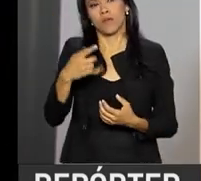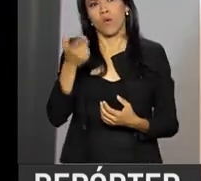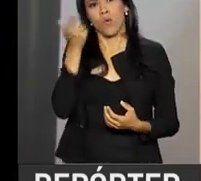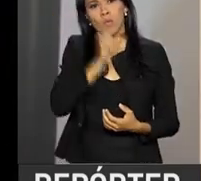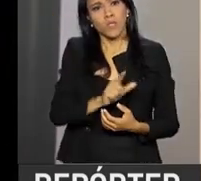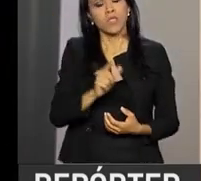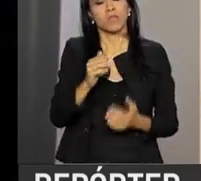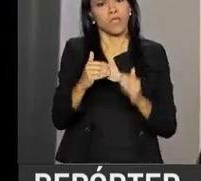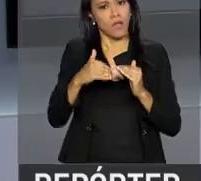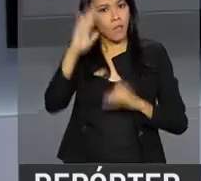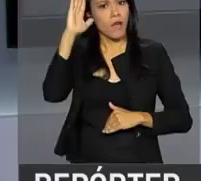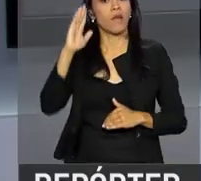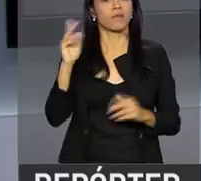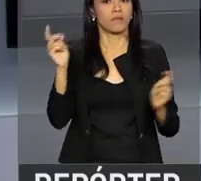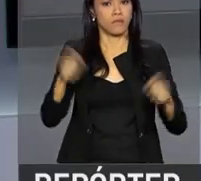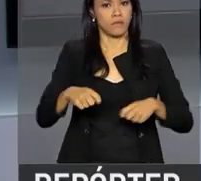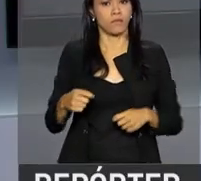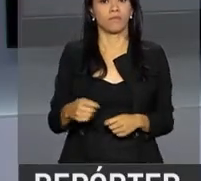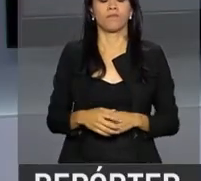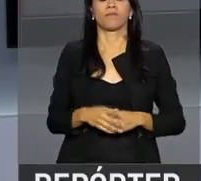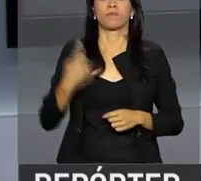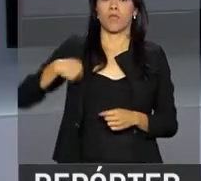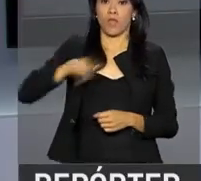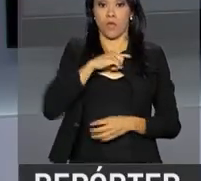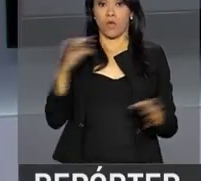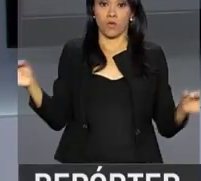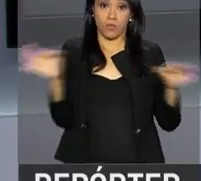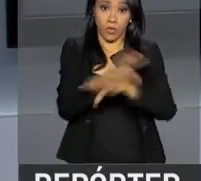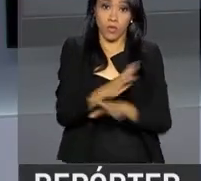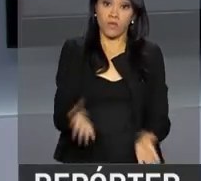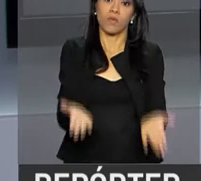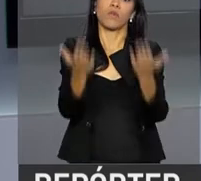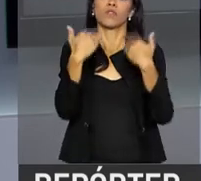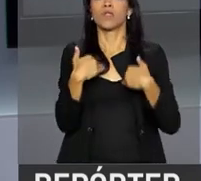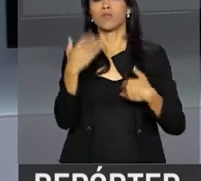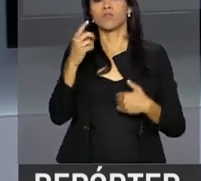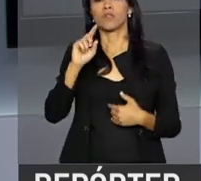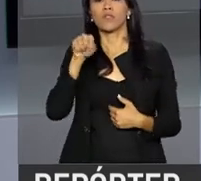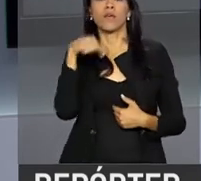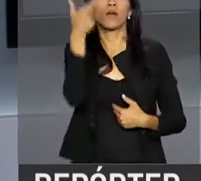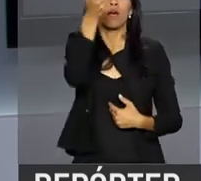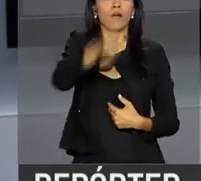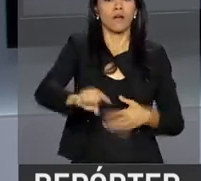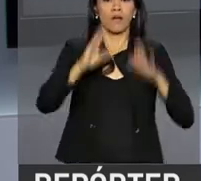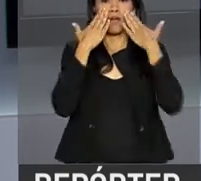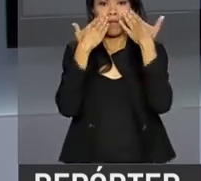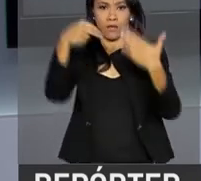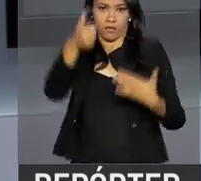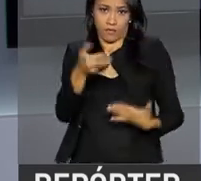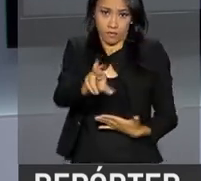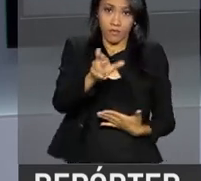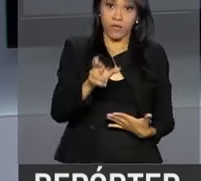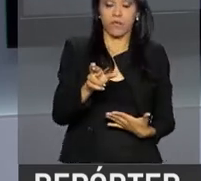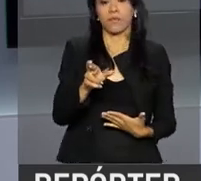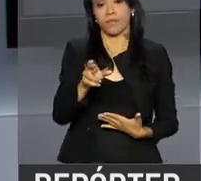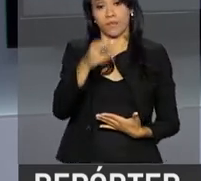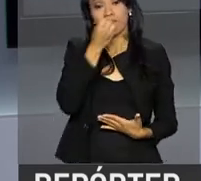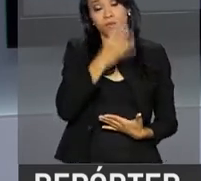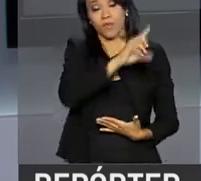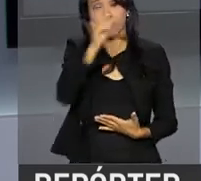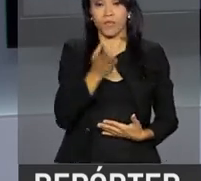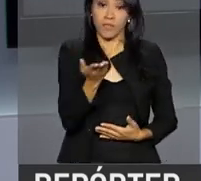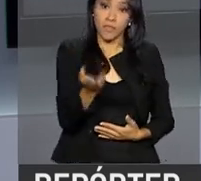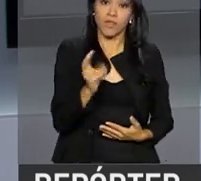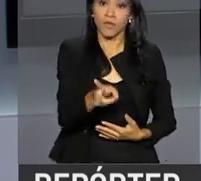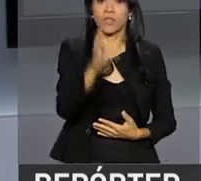números superiores e nós ficamos por aqui voltamos em uma hora na próxima edição do repórter nbr bom dia pra